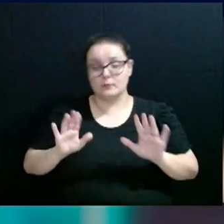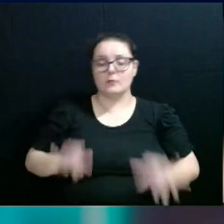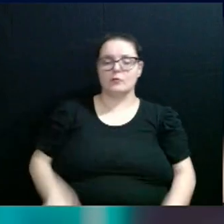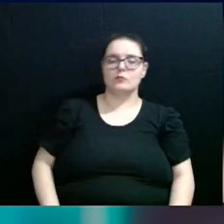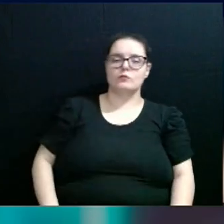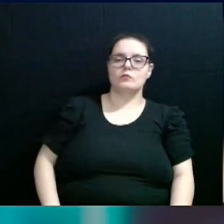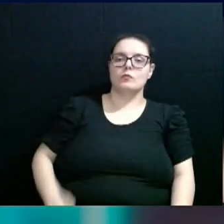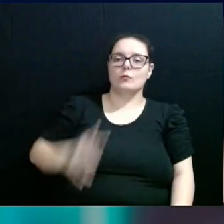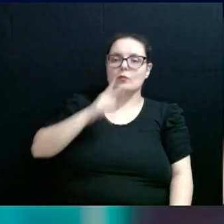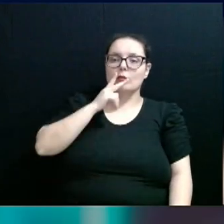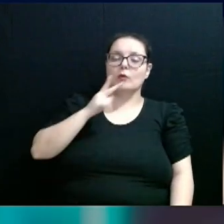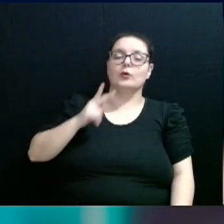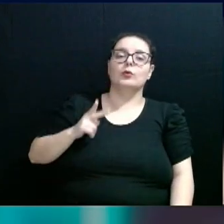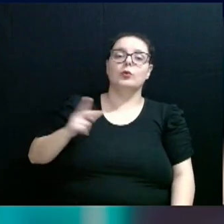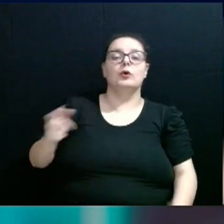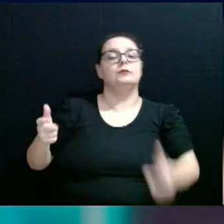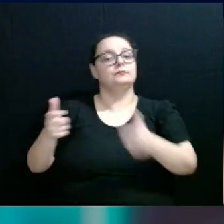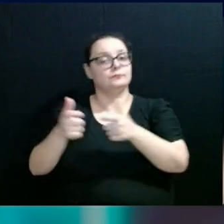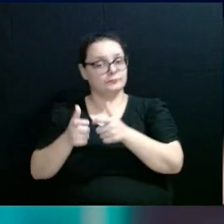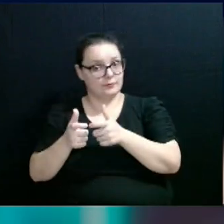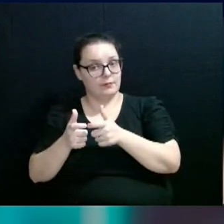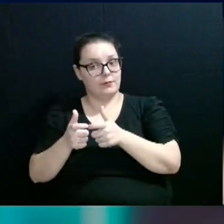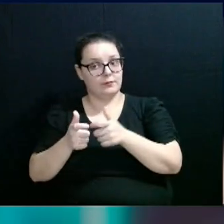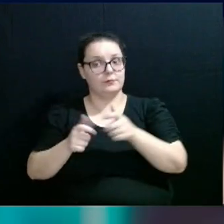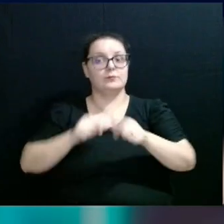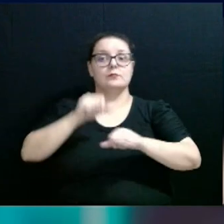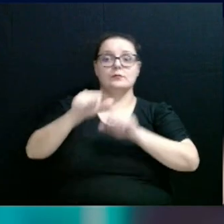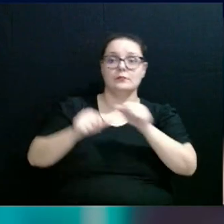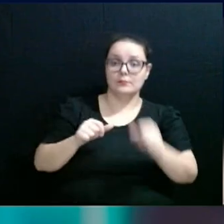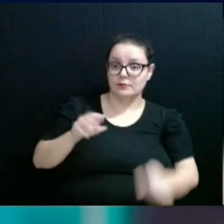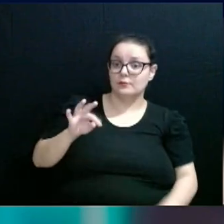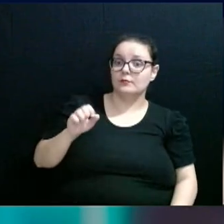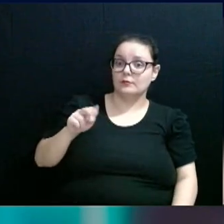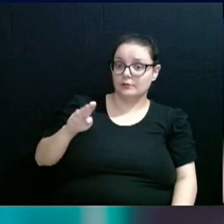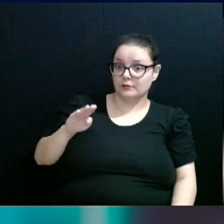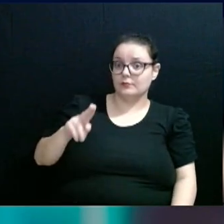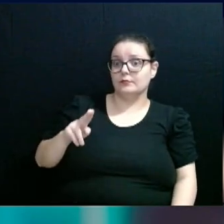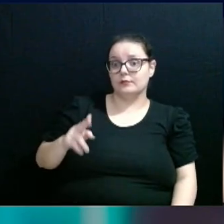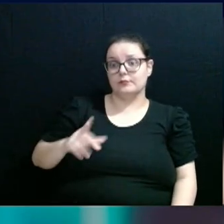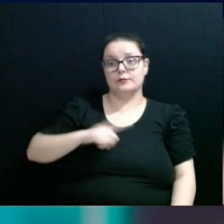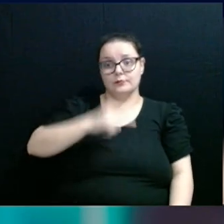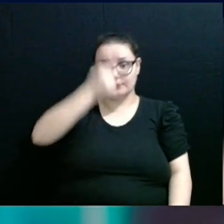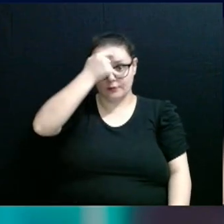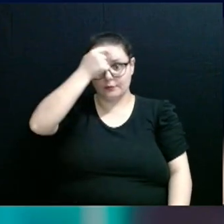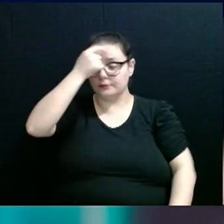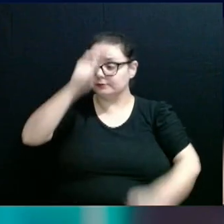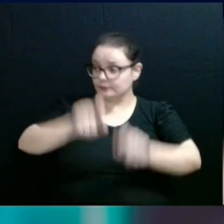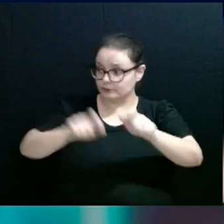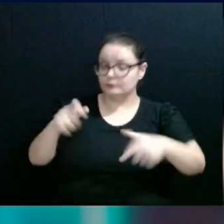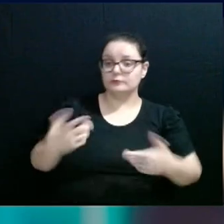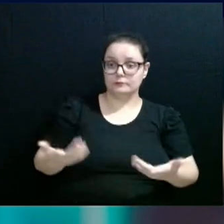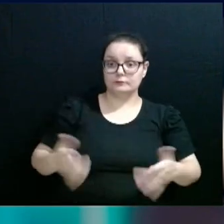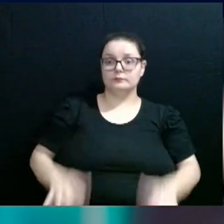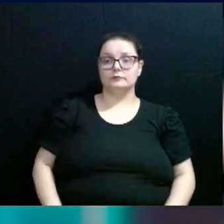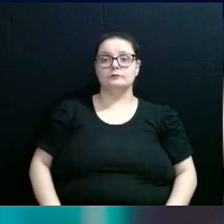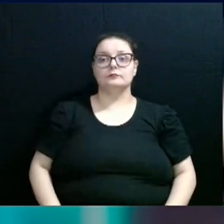tem diminuído, tem virado um tabu, tem a conscientização das pessoas, tem deixado o cigarro como se fosse